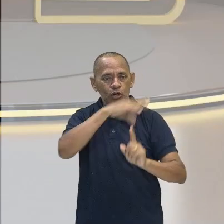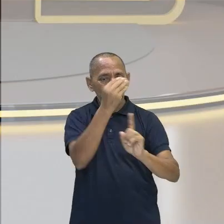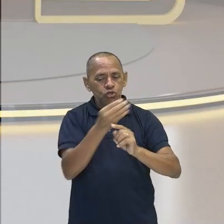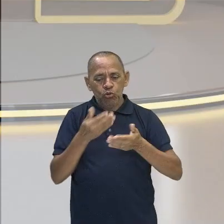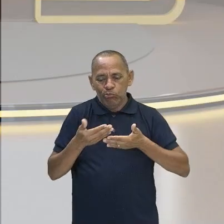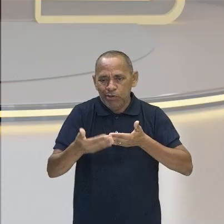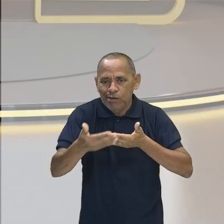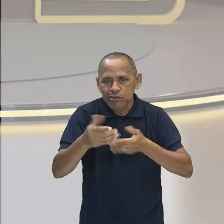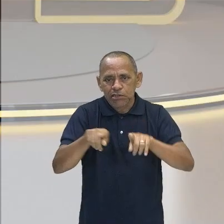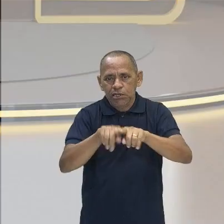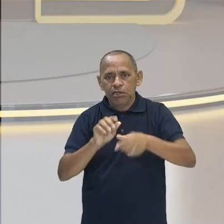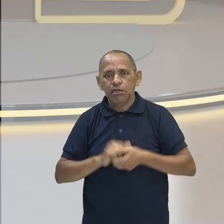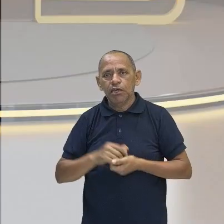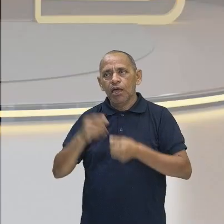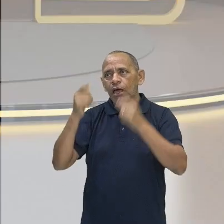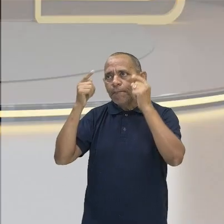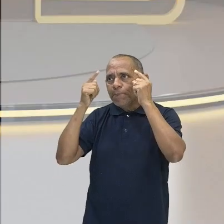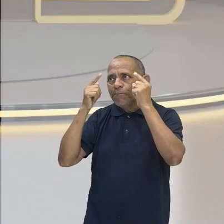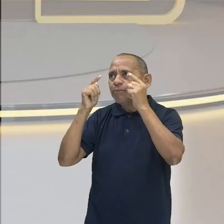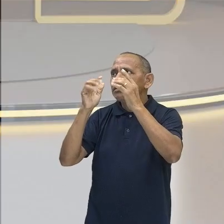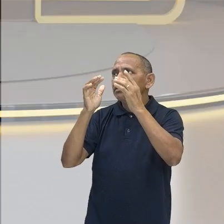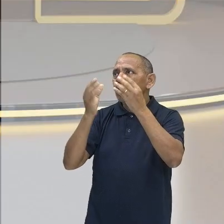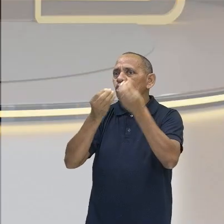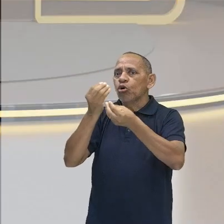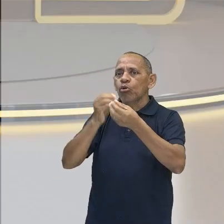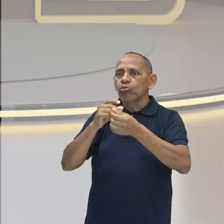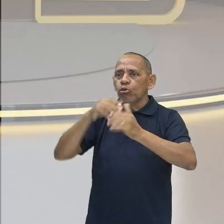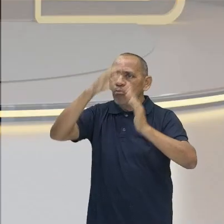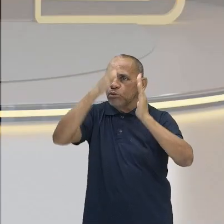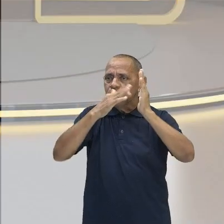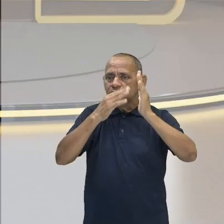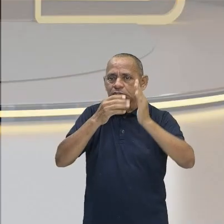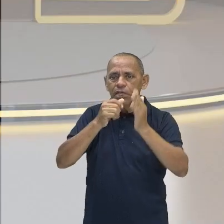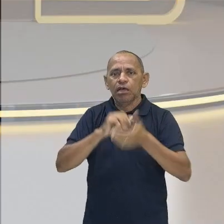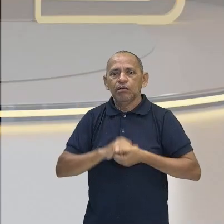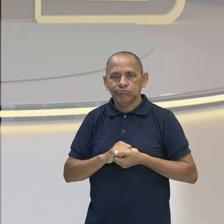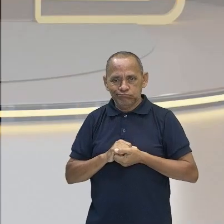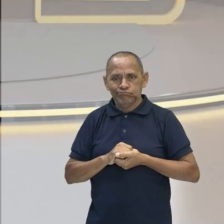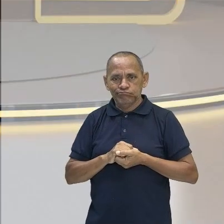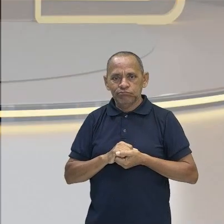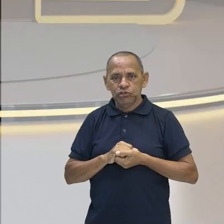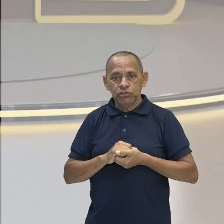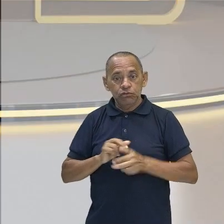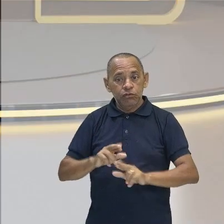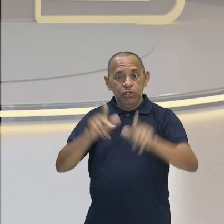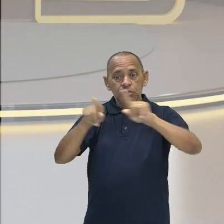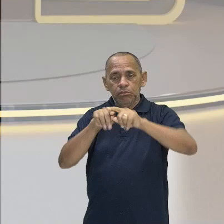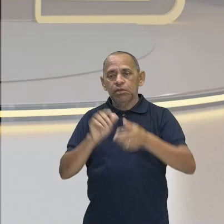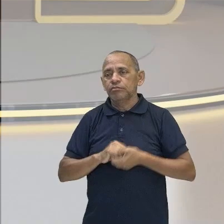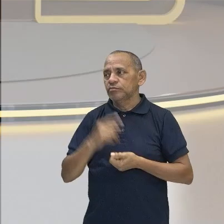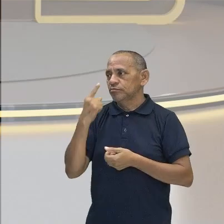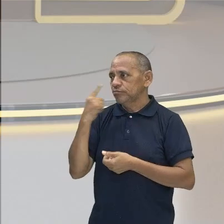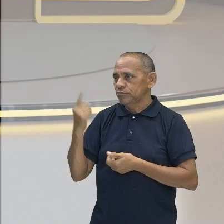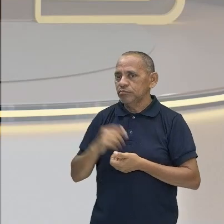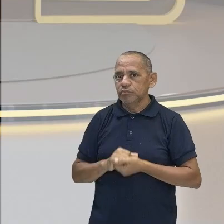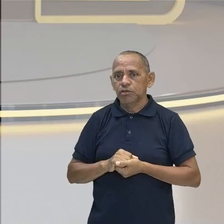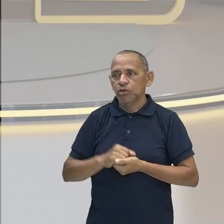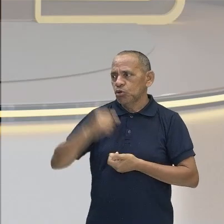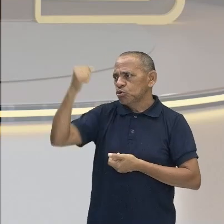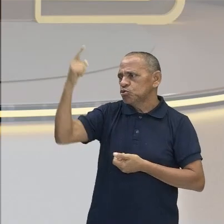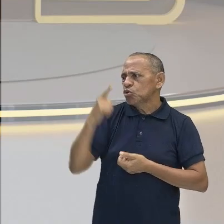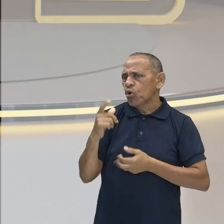formas diferentes de pintar a sua obra, não é, professora? E no Abapuru também nós temos o sol. O que o sol